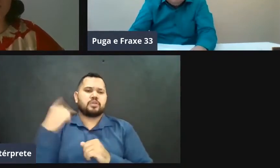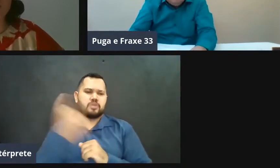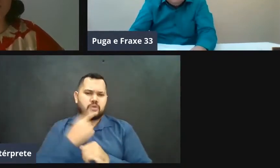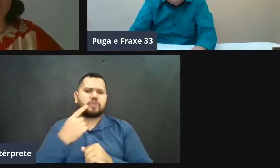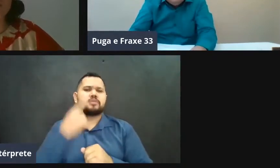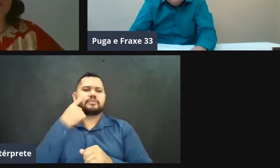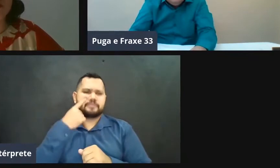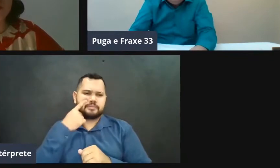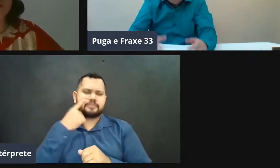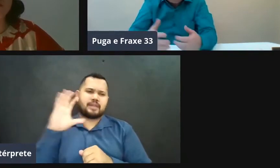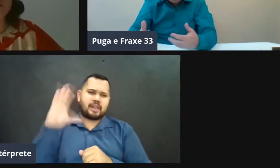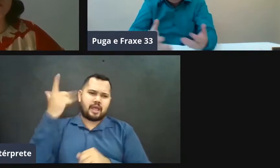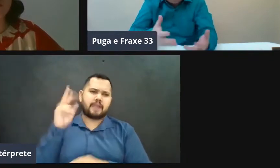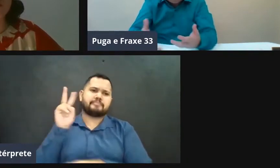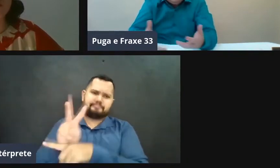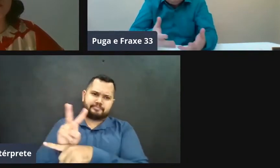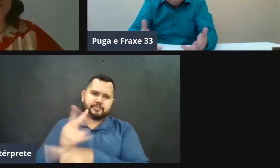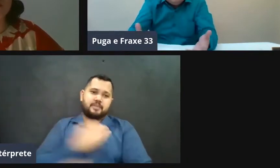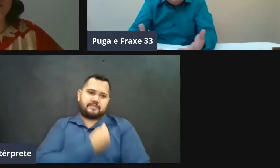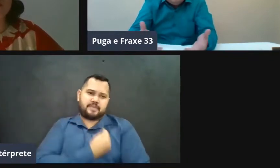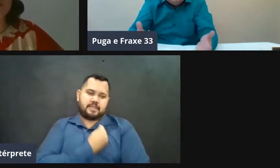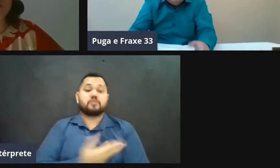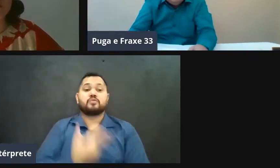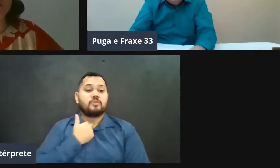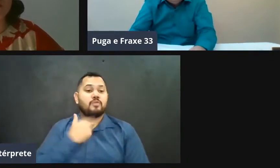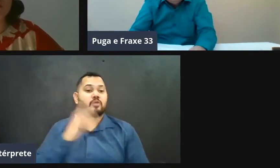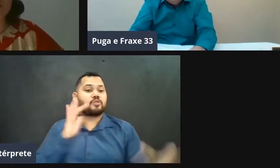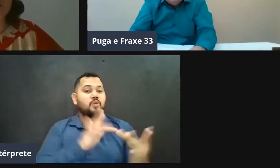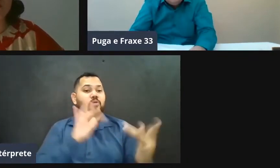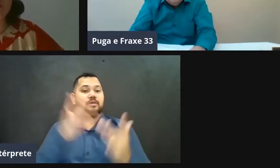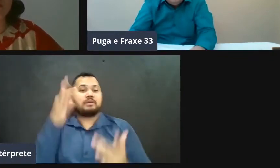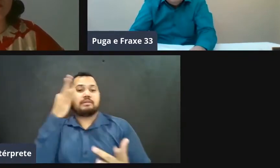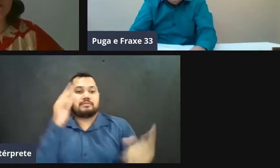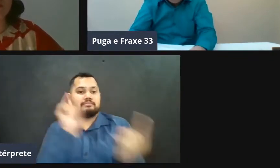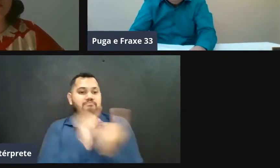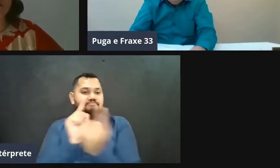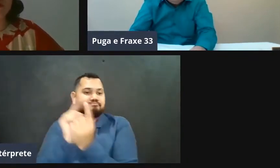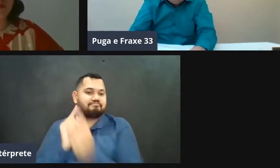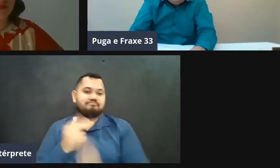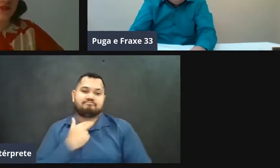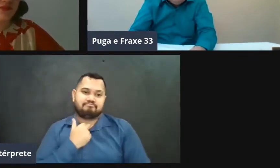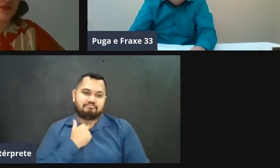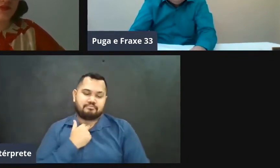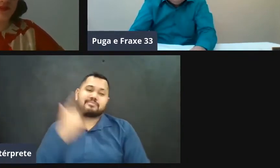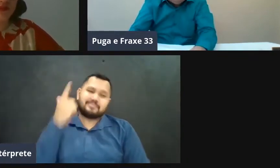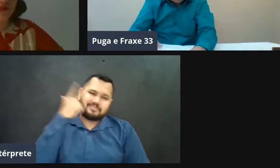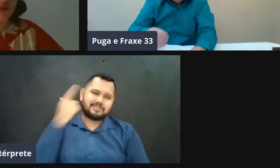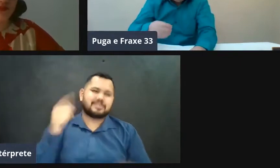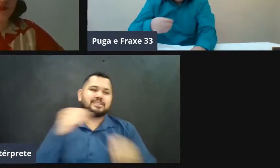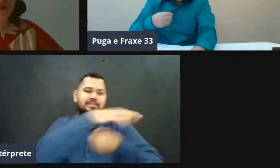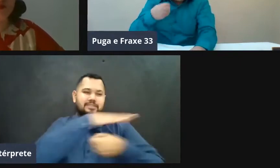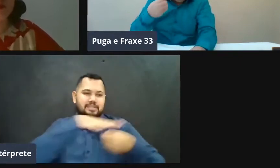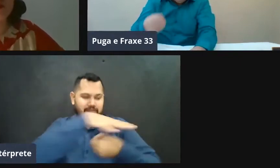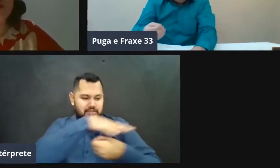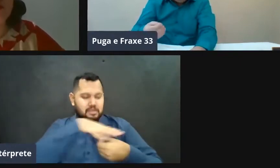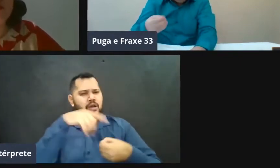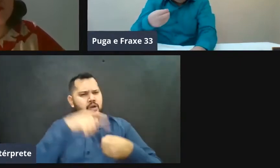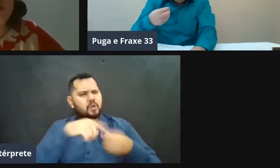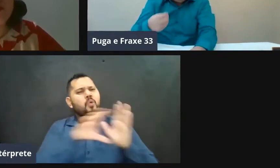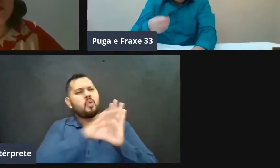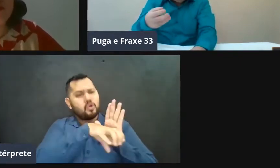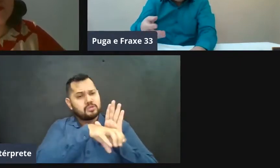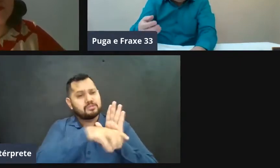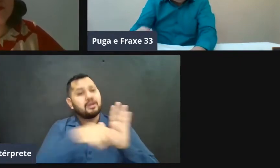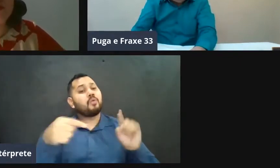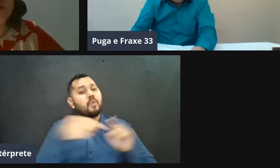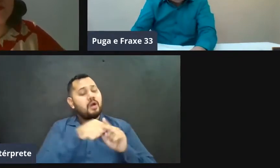vidas, obviamente, né? Não tinha como ter contato com outras pessoas. E a extensão, até pela sua conceituação, é o contato